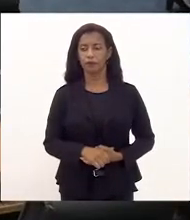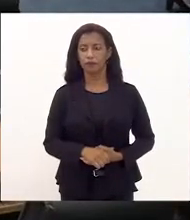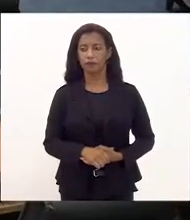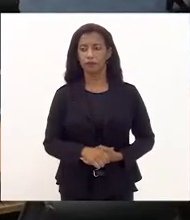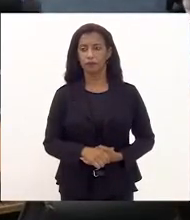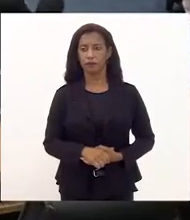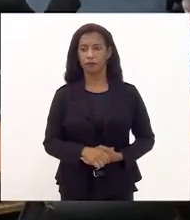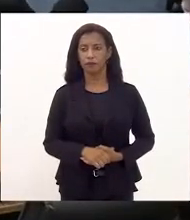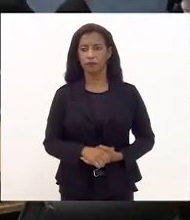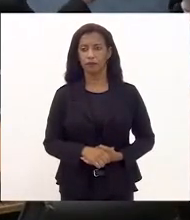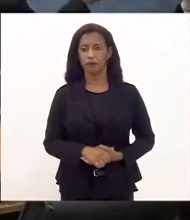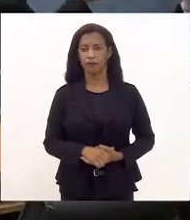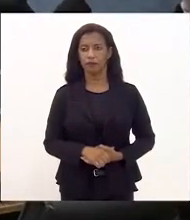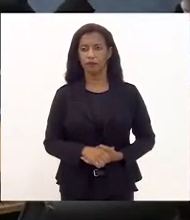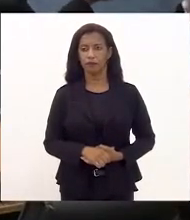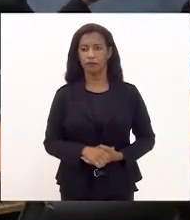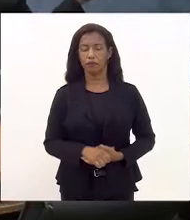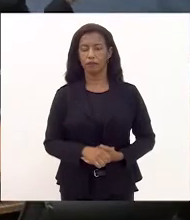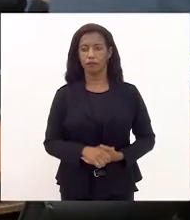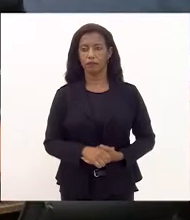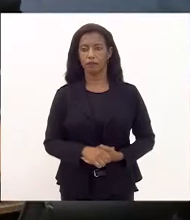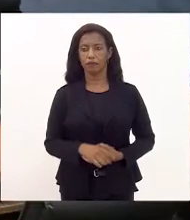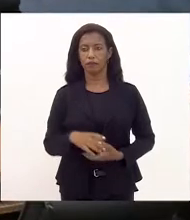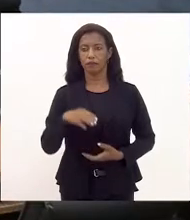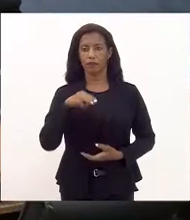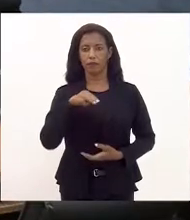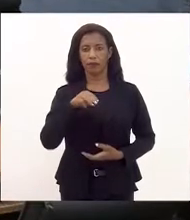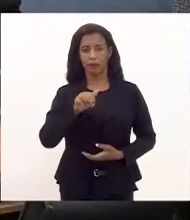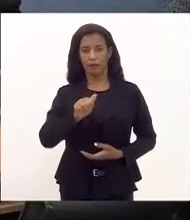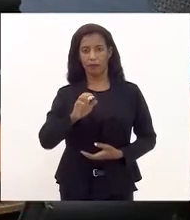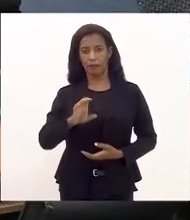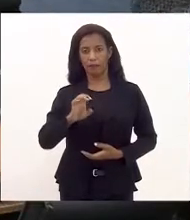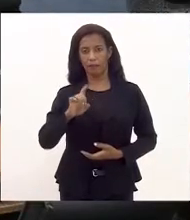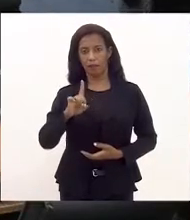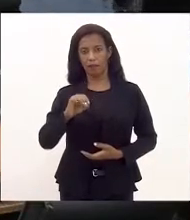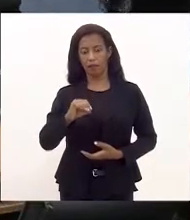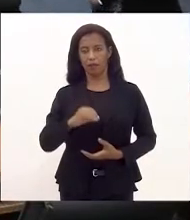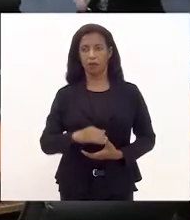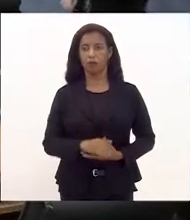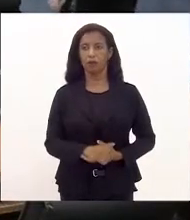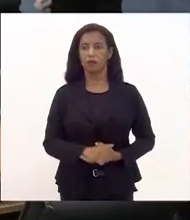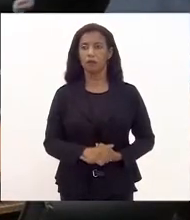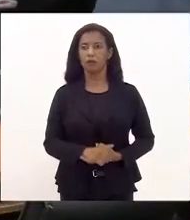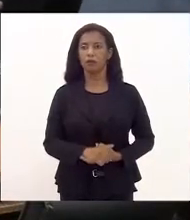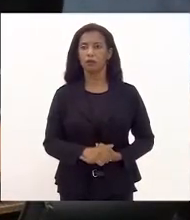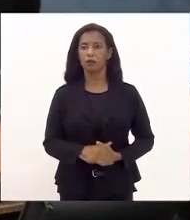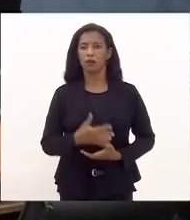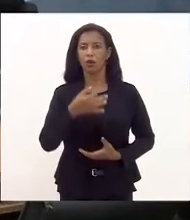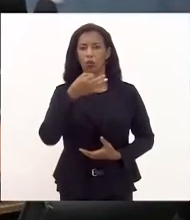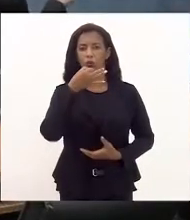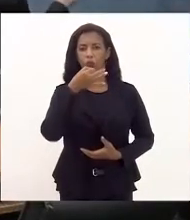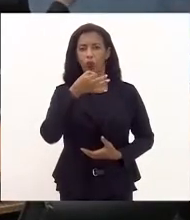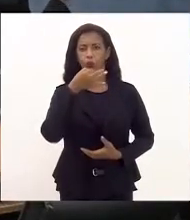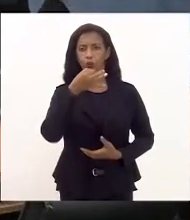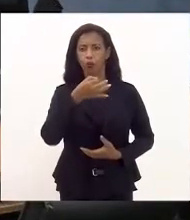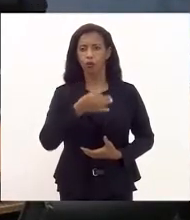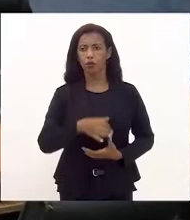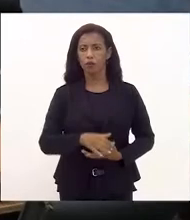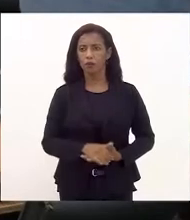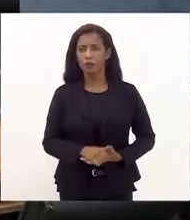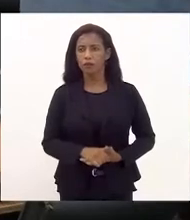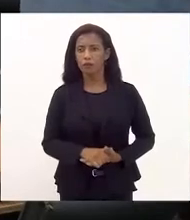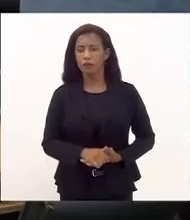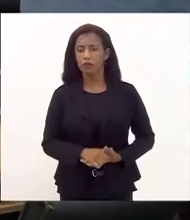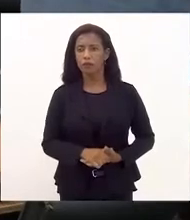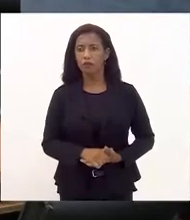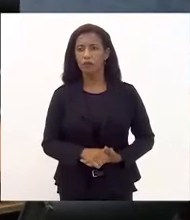Deputado Pedro Ricardo. Deputado Macedo. Favorável. Está sem o áudio. Deputado